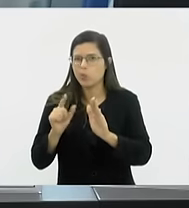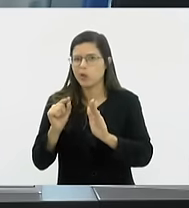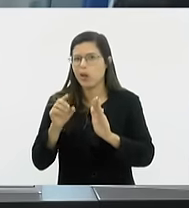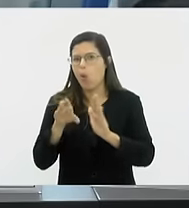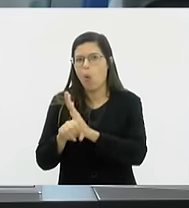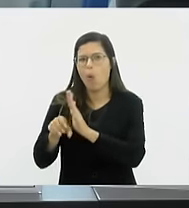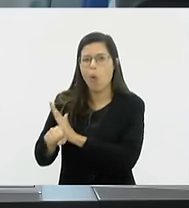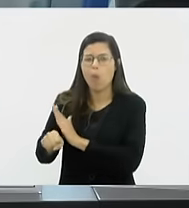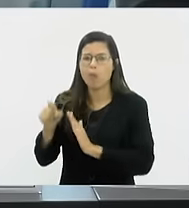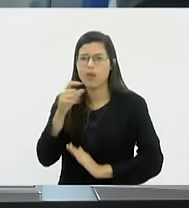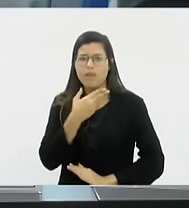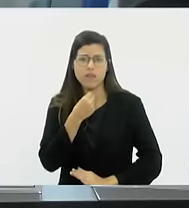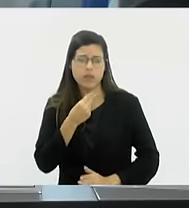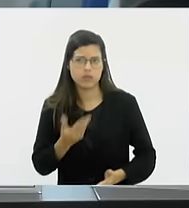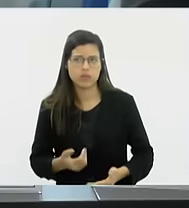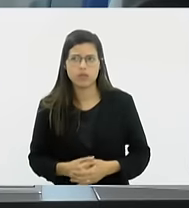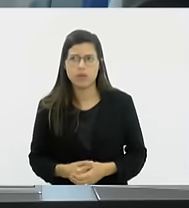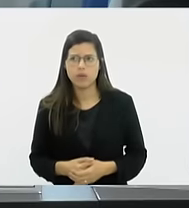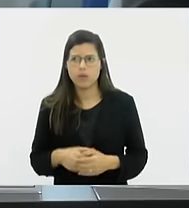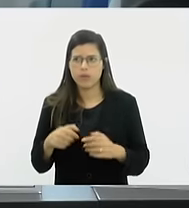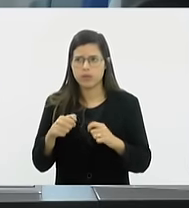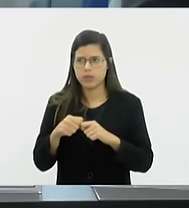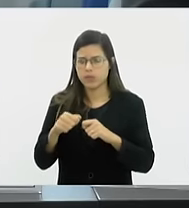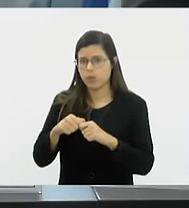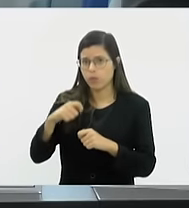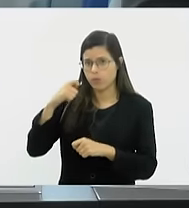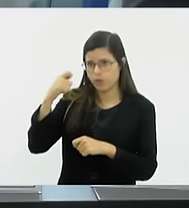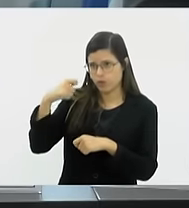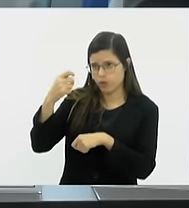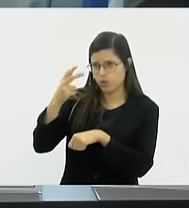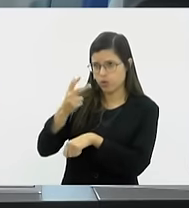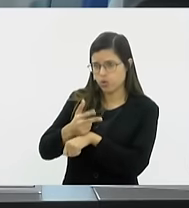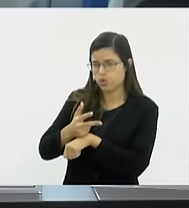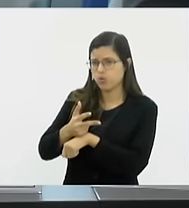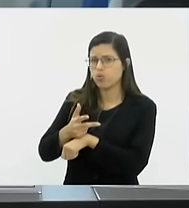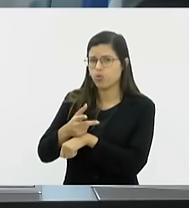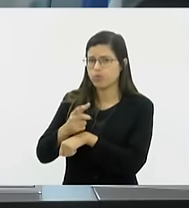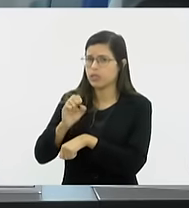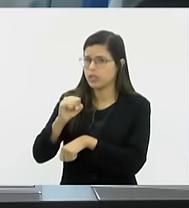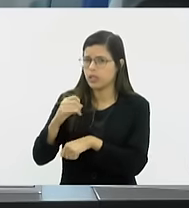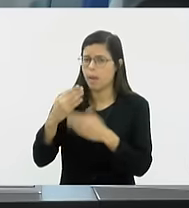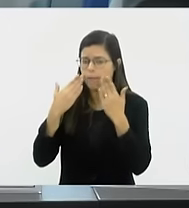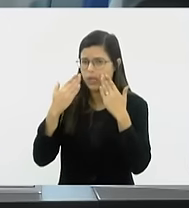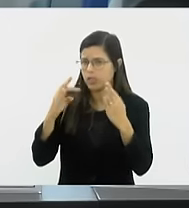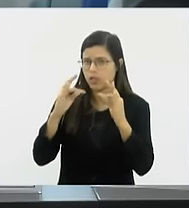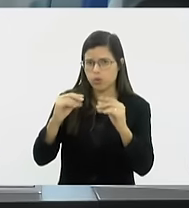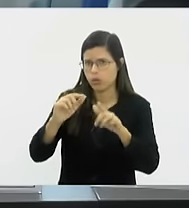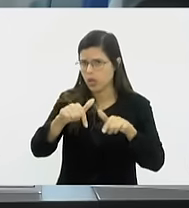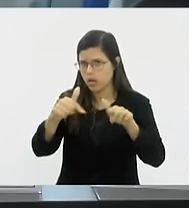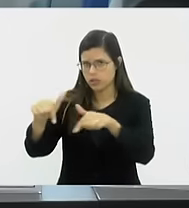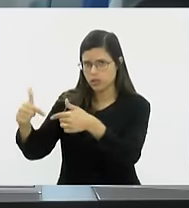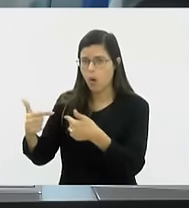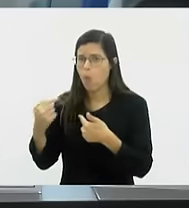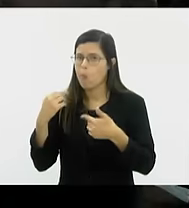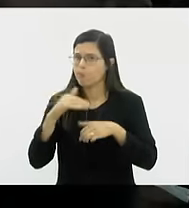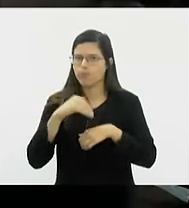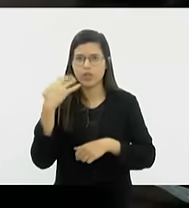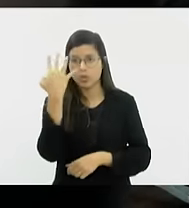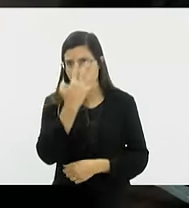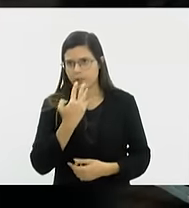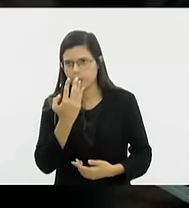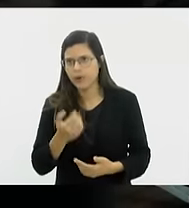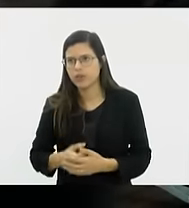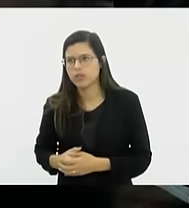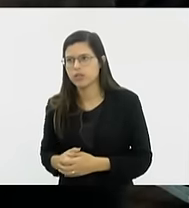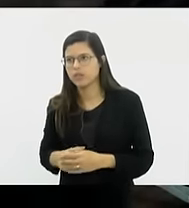denúncias. Nos últimos dias apenas, tá? Porque se a gente fosse apresentar tudo que a gente tem feito ao longo desse mais de um ano, a gente ficaria aqui por 4 horas. Então, vou pedir aí, por favor,